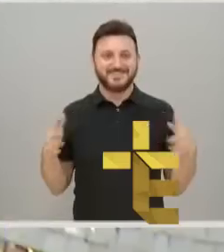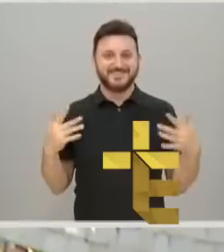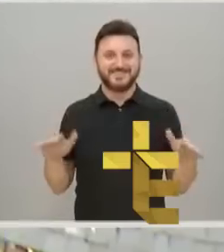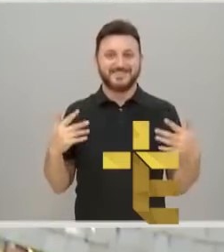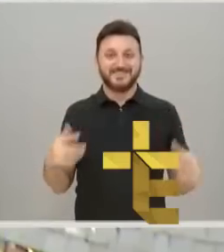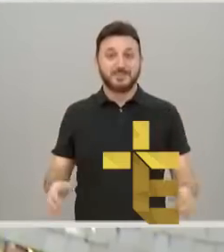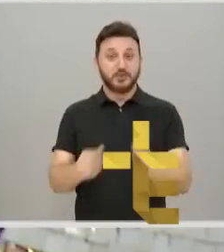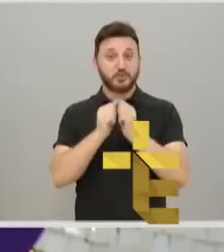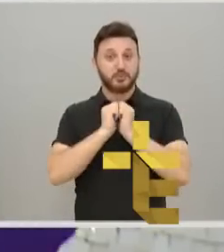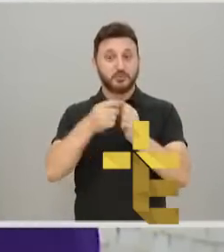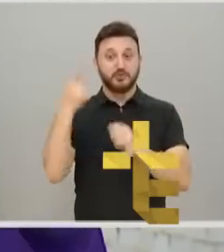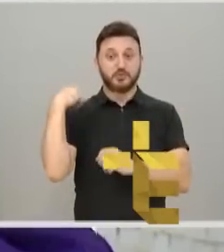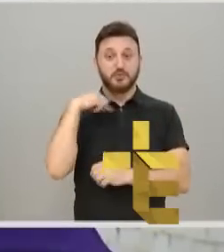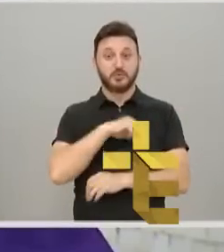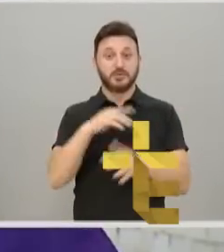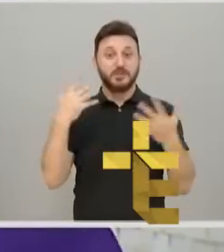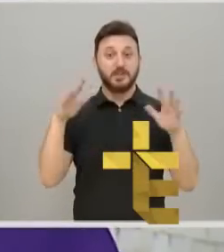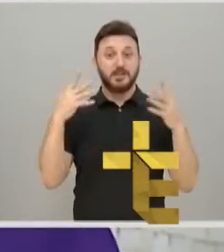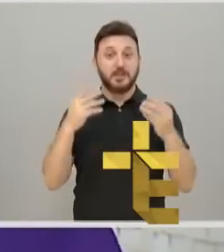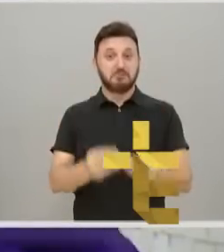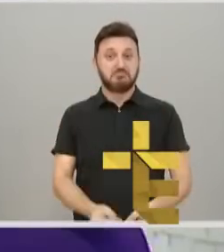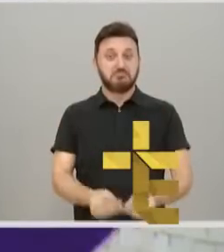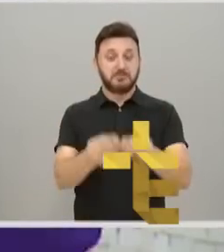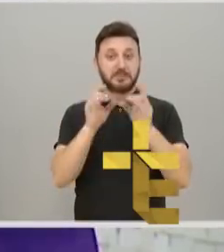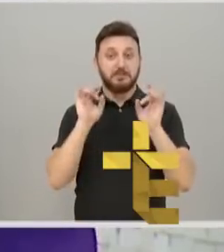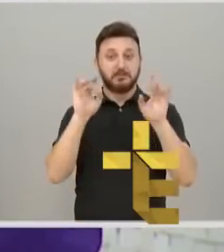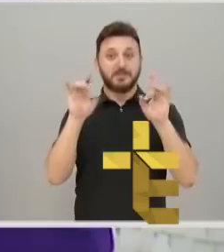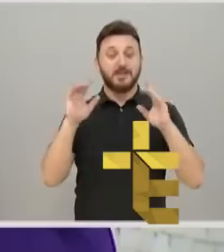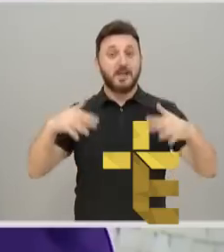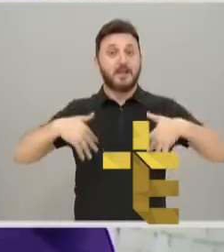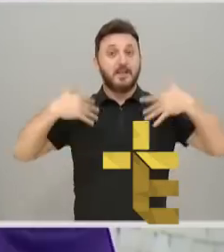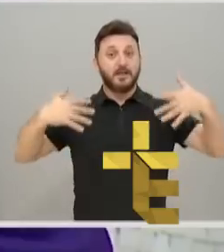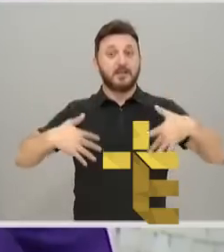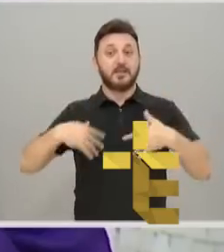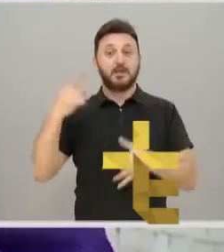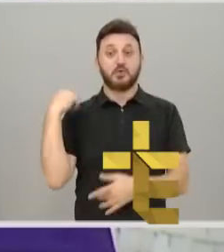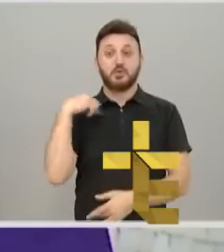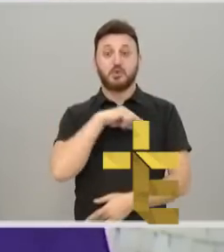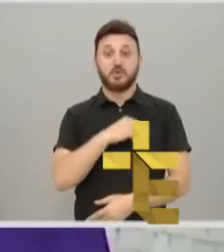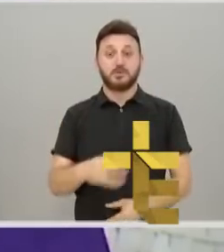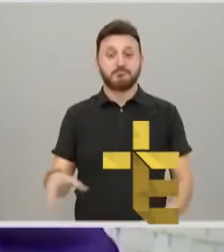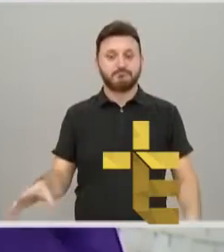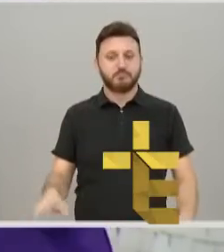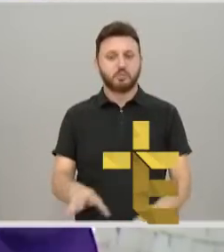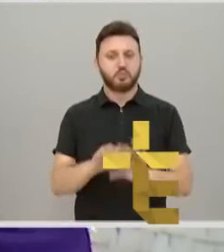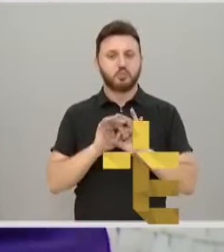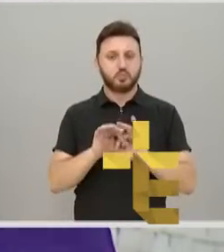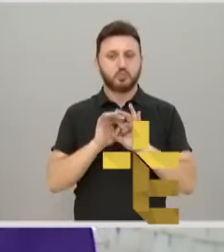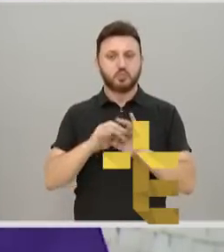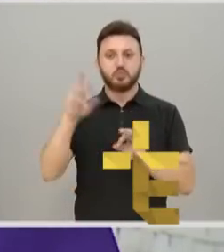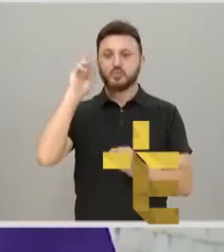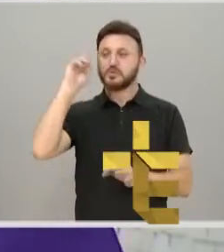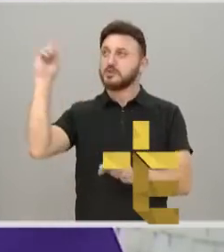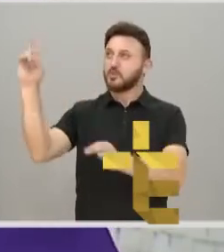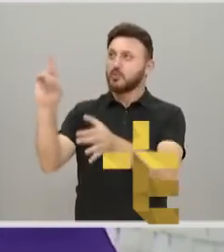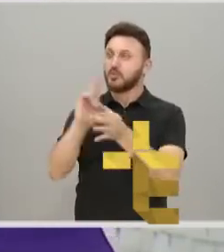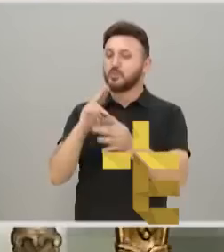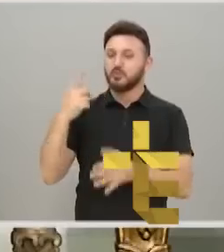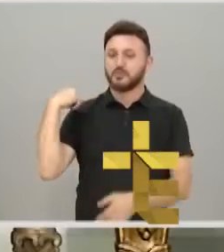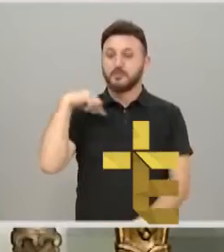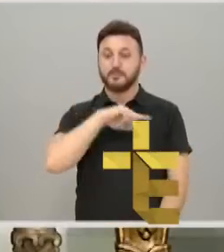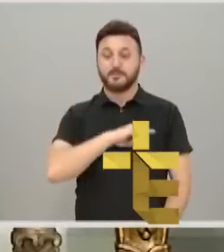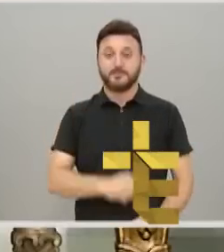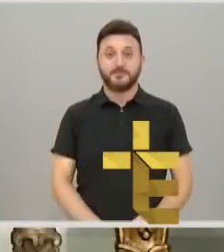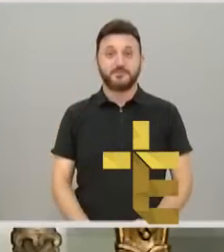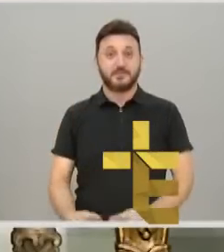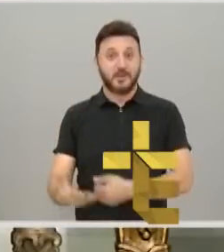Vamos juntos celebrar o mistério maior da nossa fé. Que alegria esta comunhão de almas. É o Senhor que nos une.